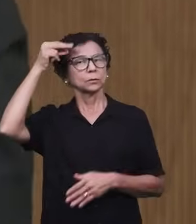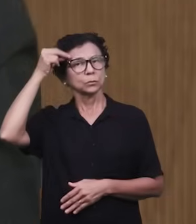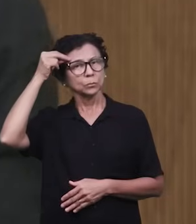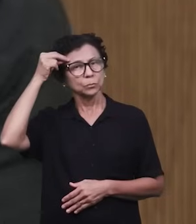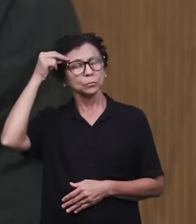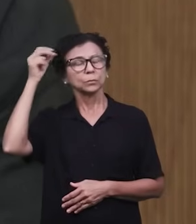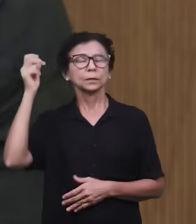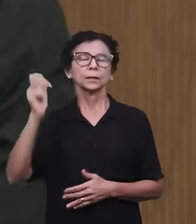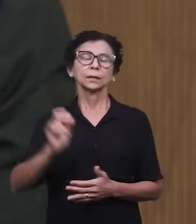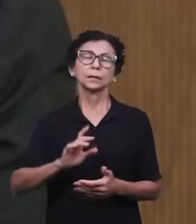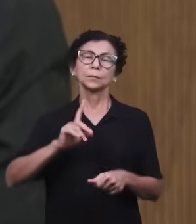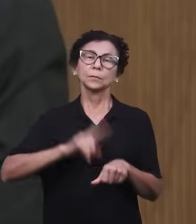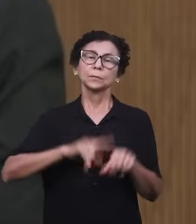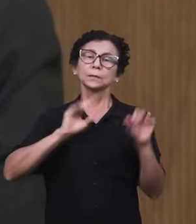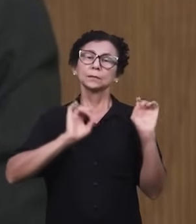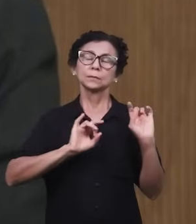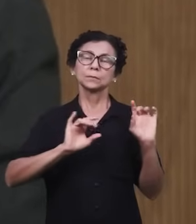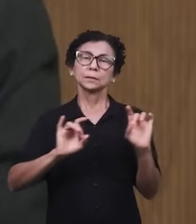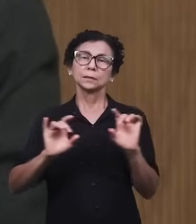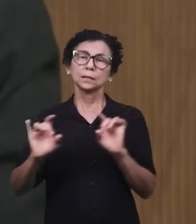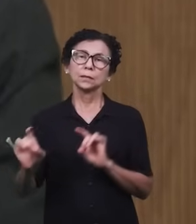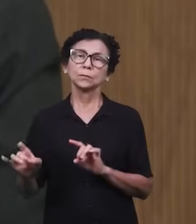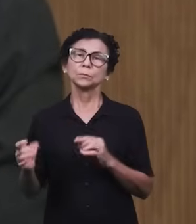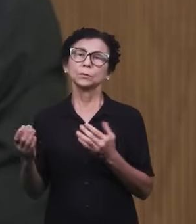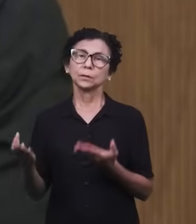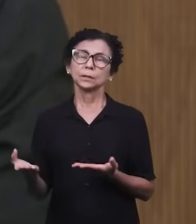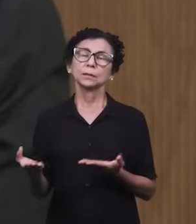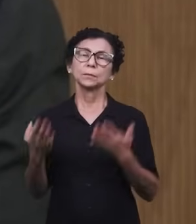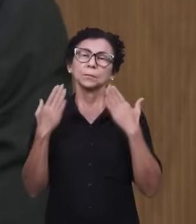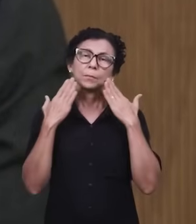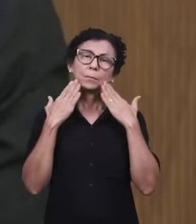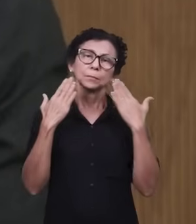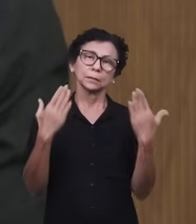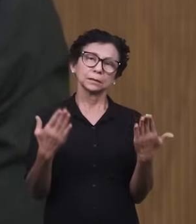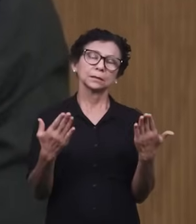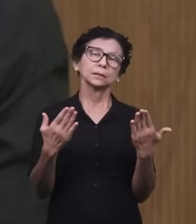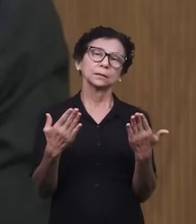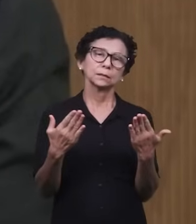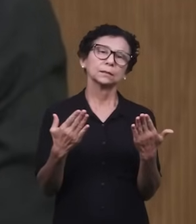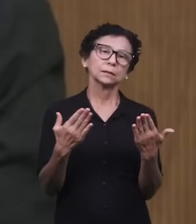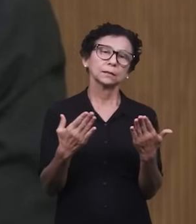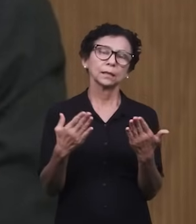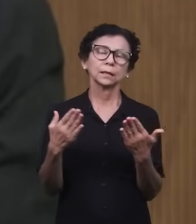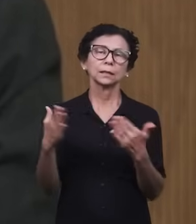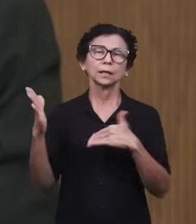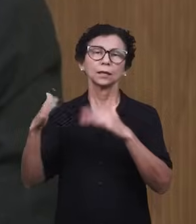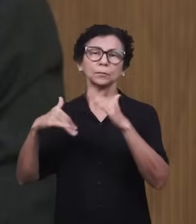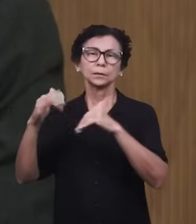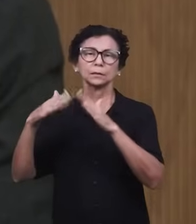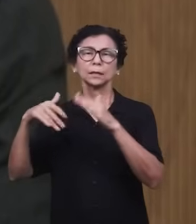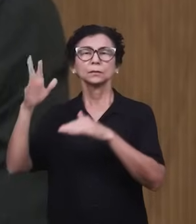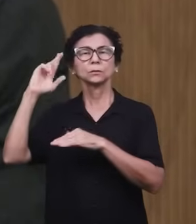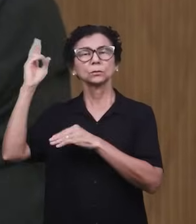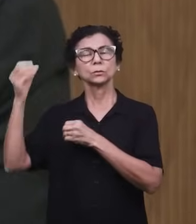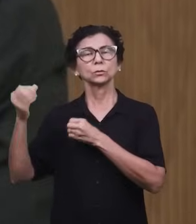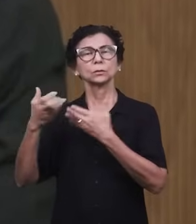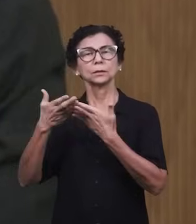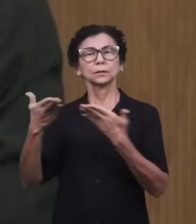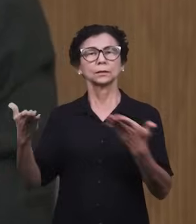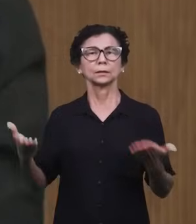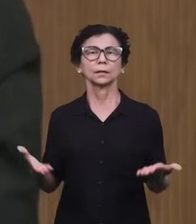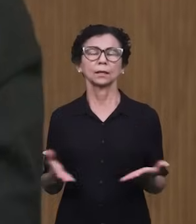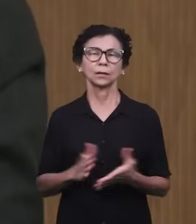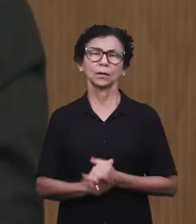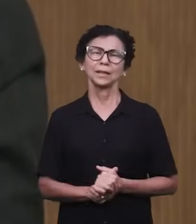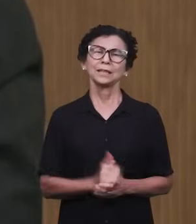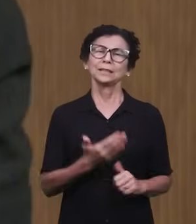sensibilidade. Tinha um irmão nosso na plateia assistindo, depois ele nos chamou e falou assim, o Senhor me deu uma visão